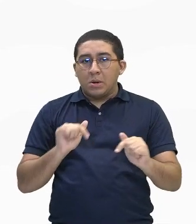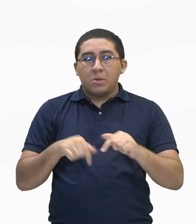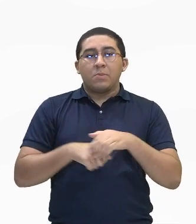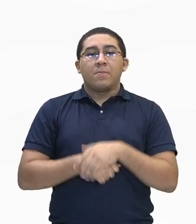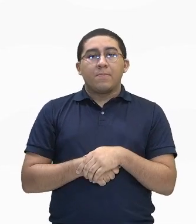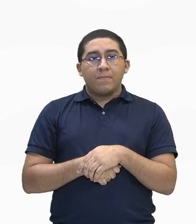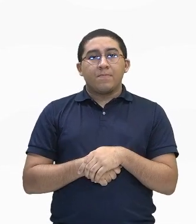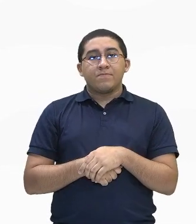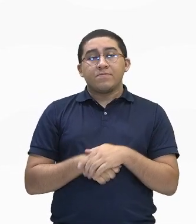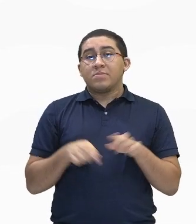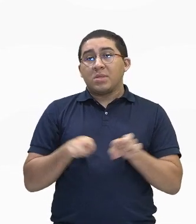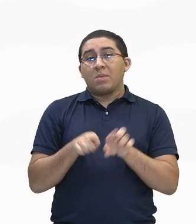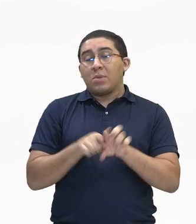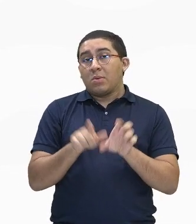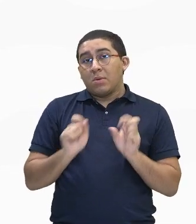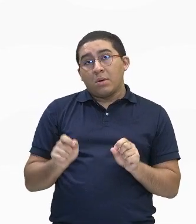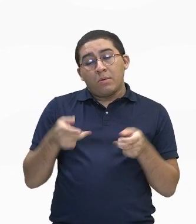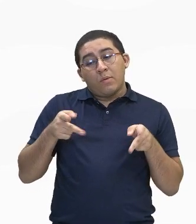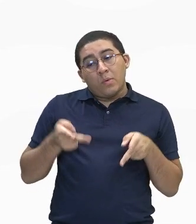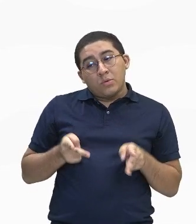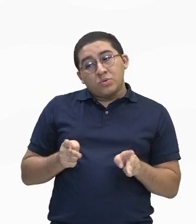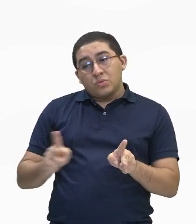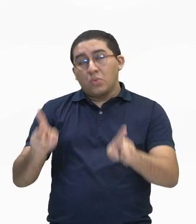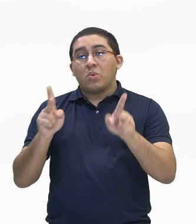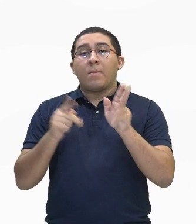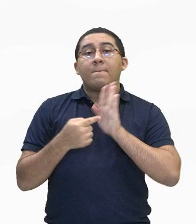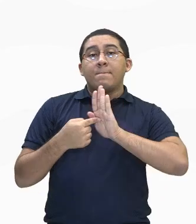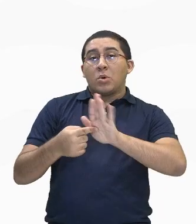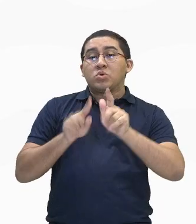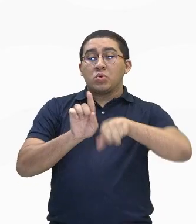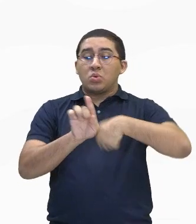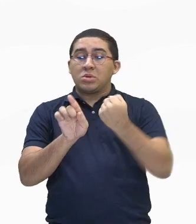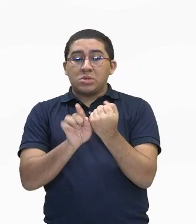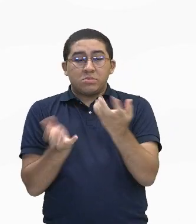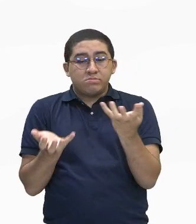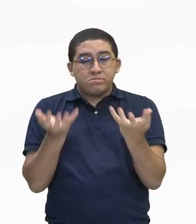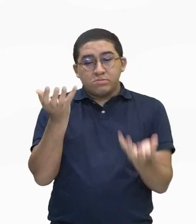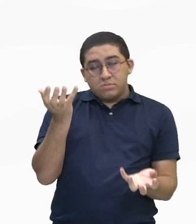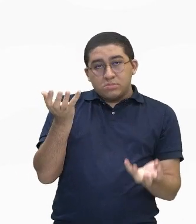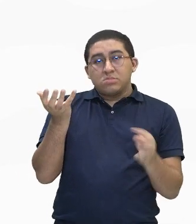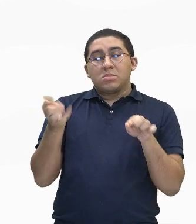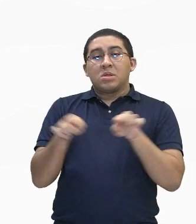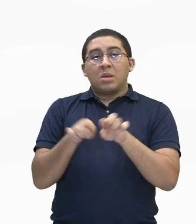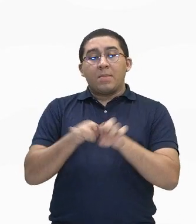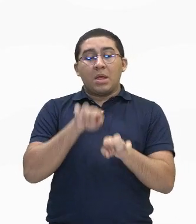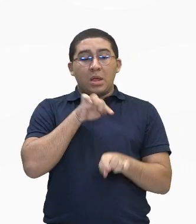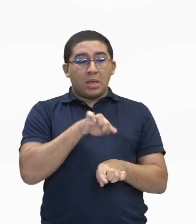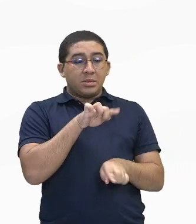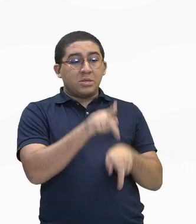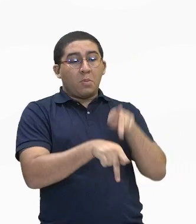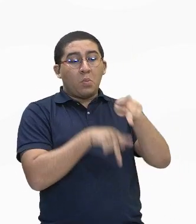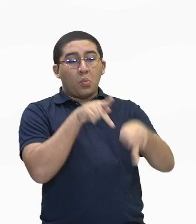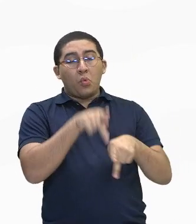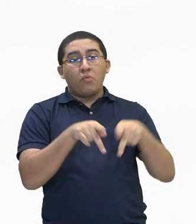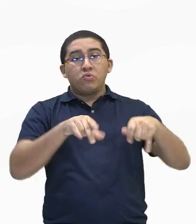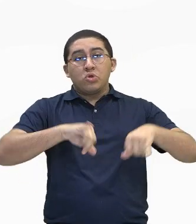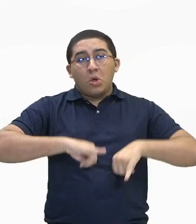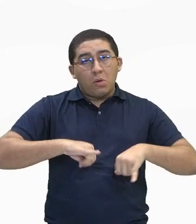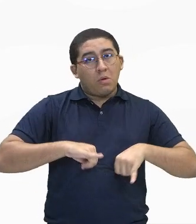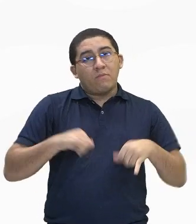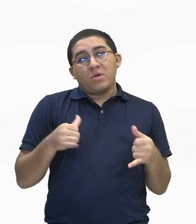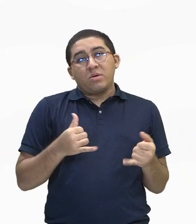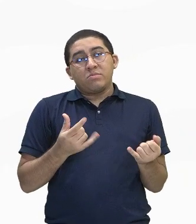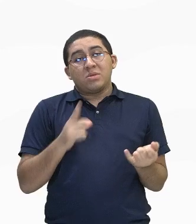elas acabam perpetuando desigualdade e exclusão e colocando essa população numa situação